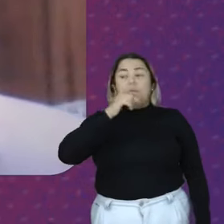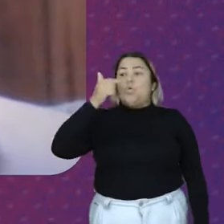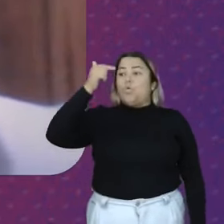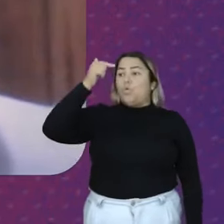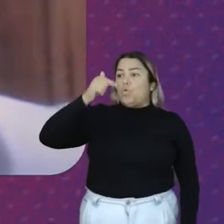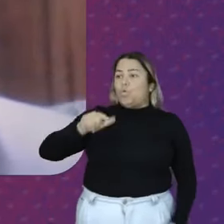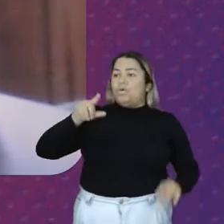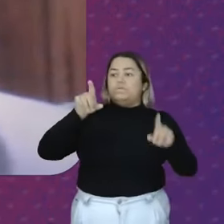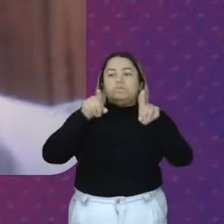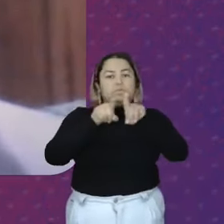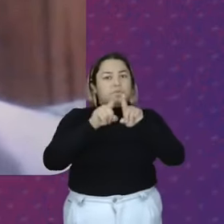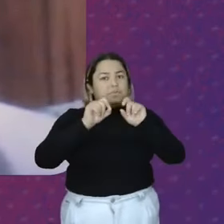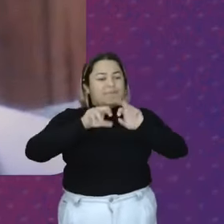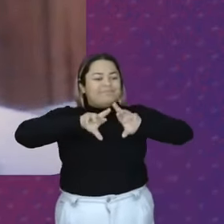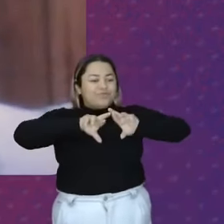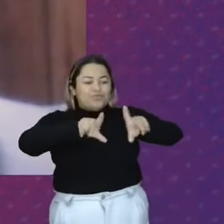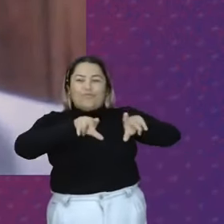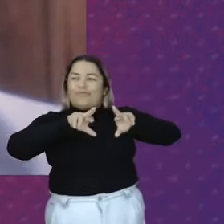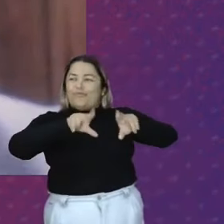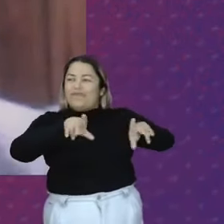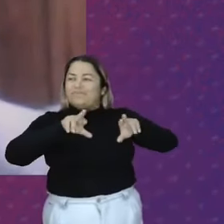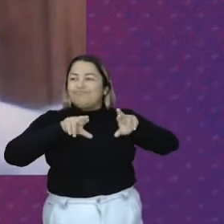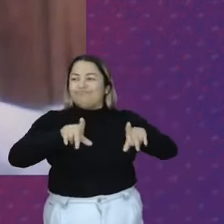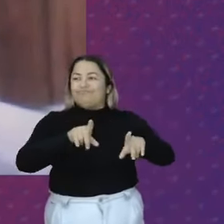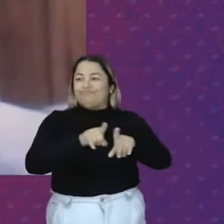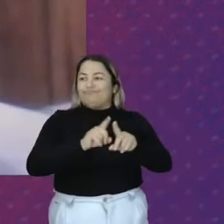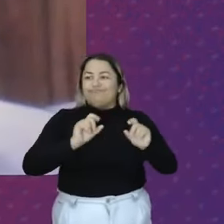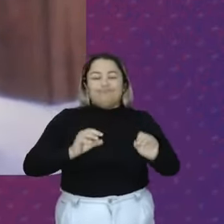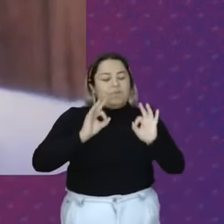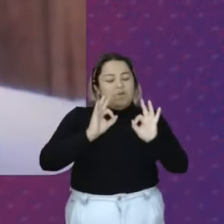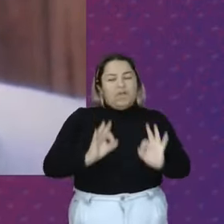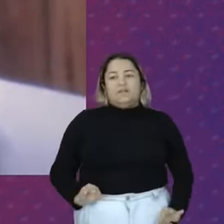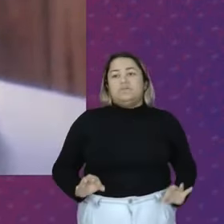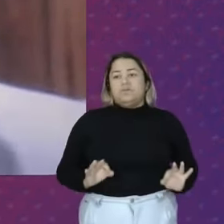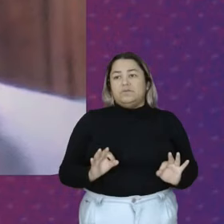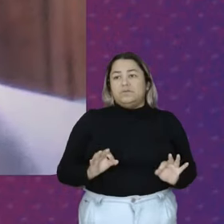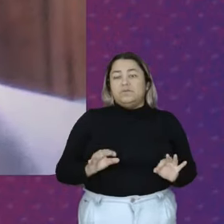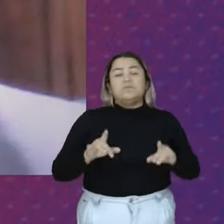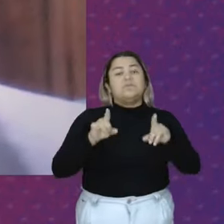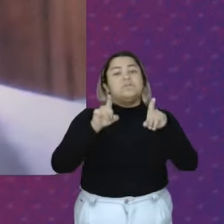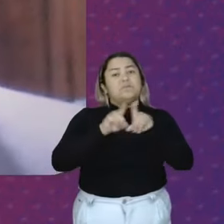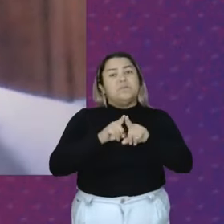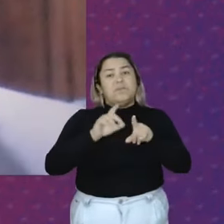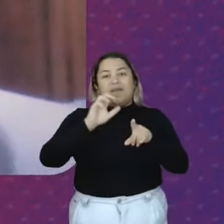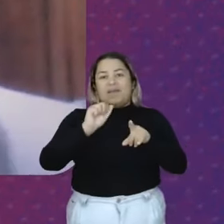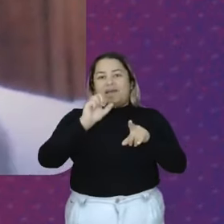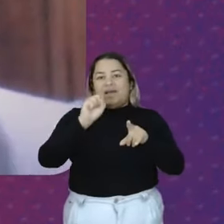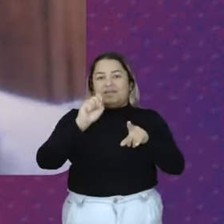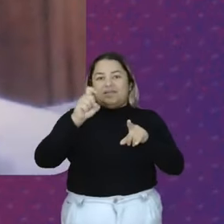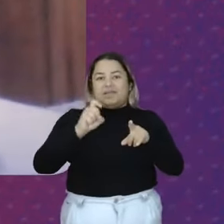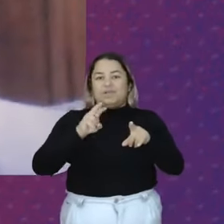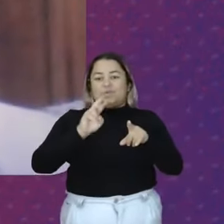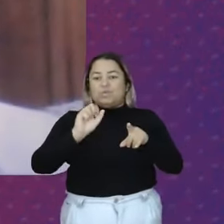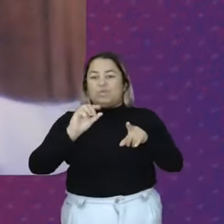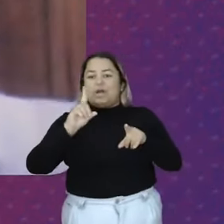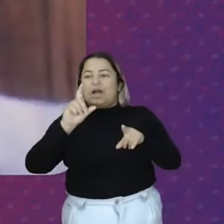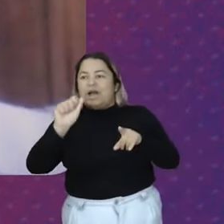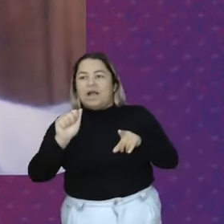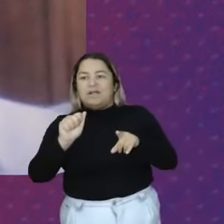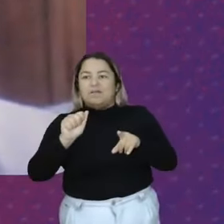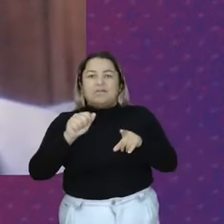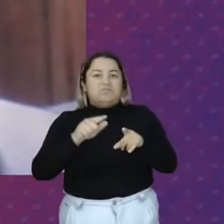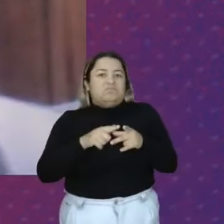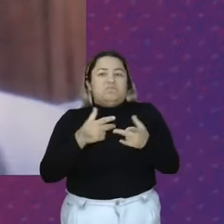somos consideradas diferentes inadequadas ou até assexuadas por vezes eles tratam pessoa com deficiência como um